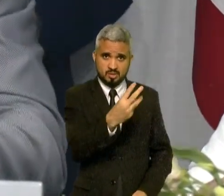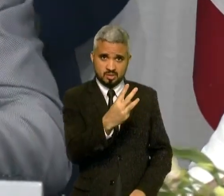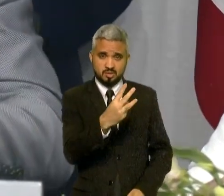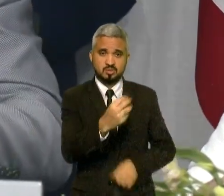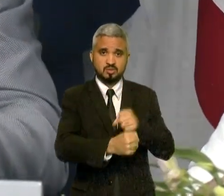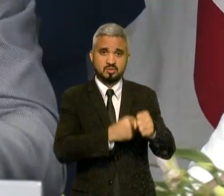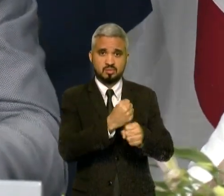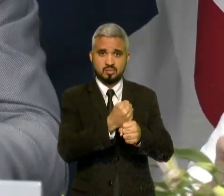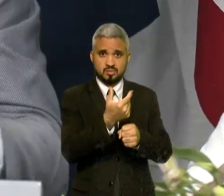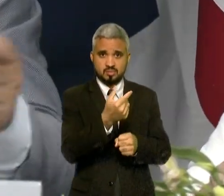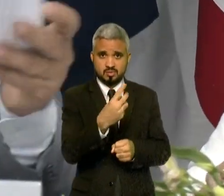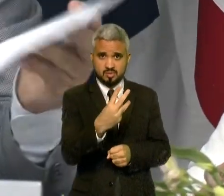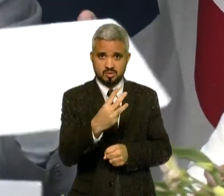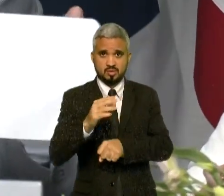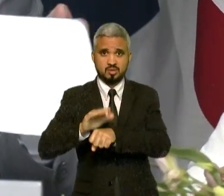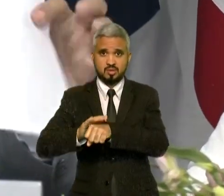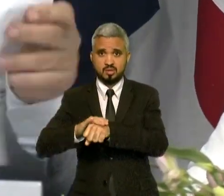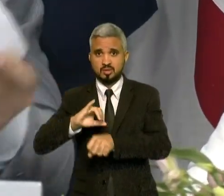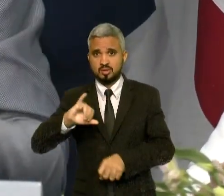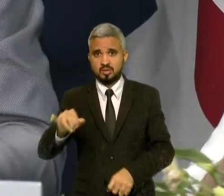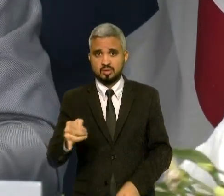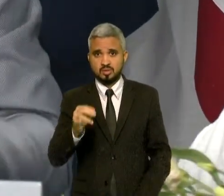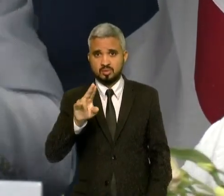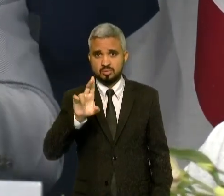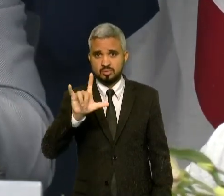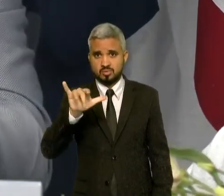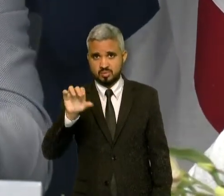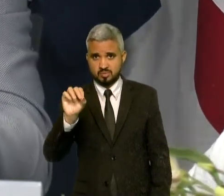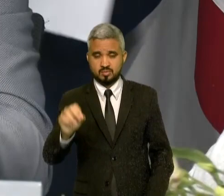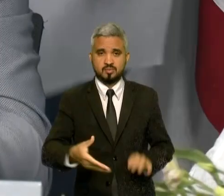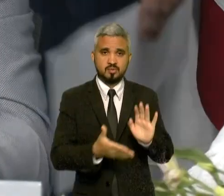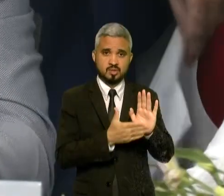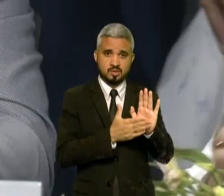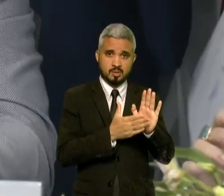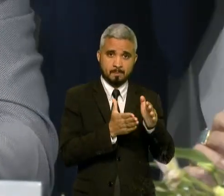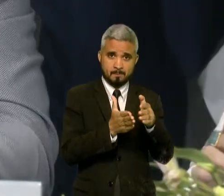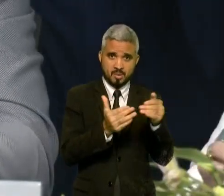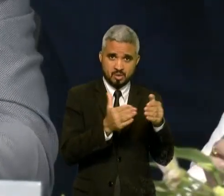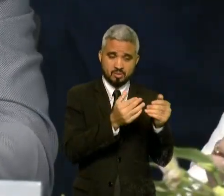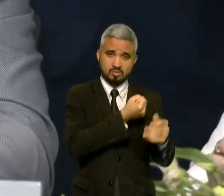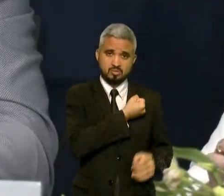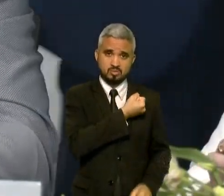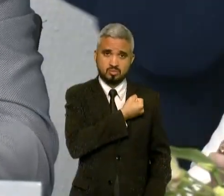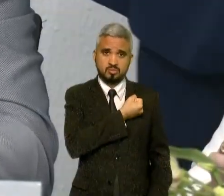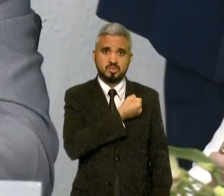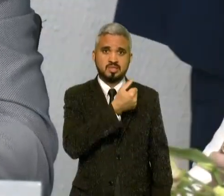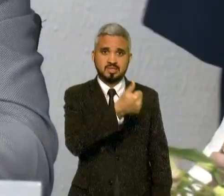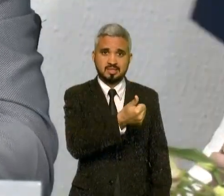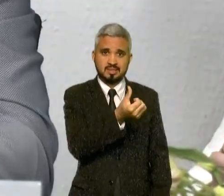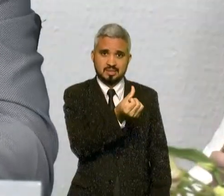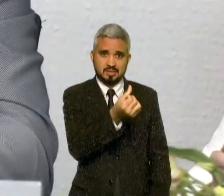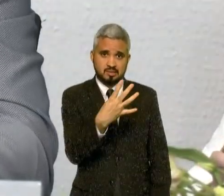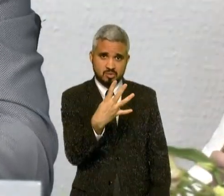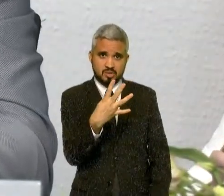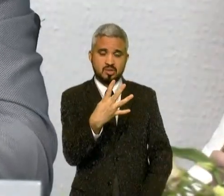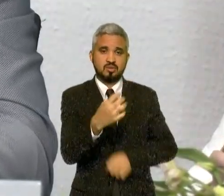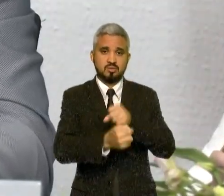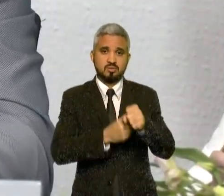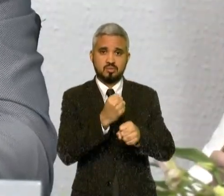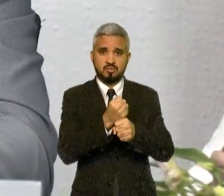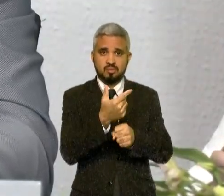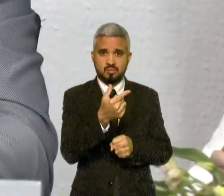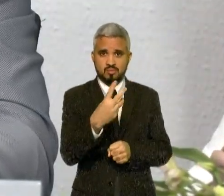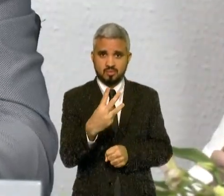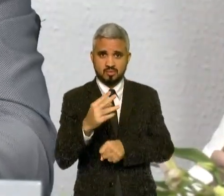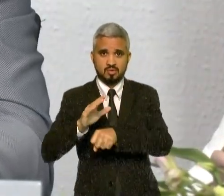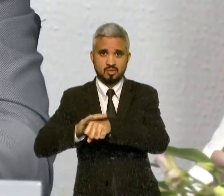163/2023, de autoria do deputado Júlio Mendonça. Requerimento de número 164/2023, de autoria do deputado